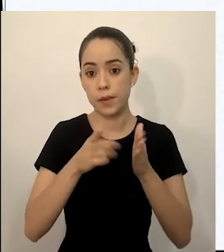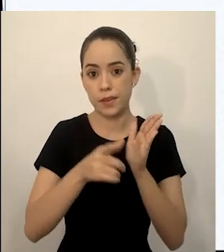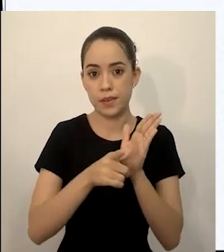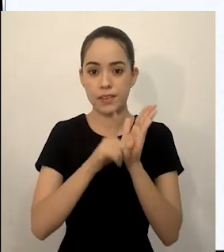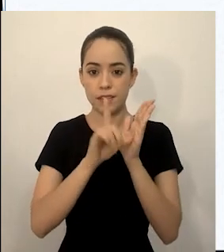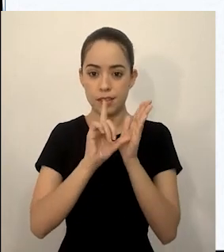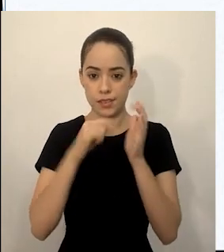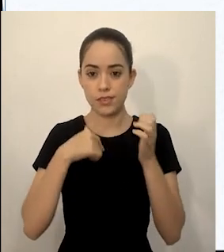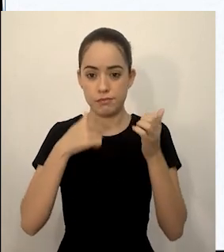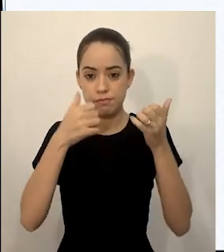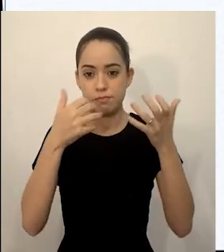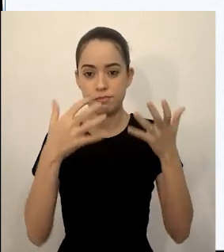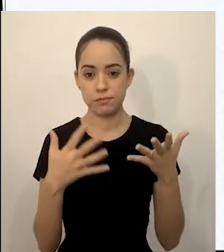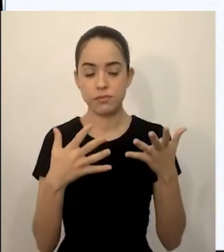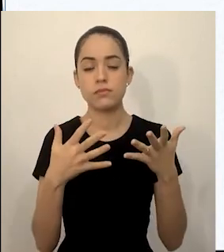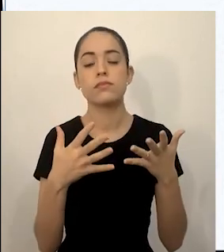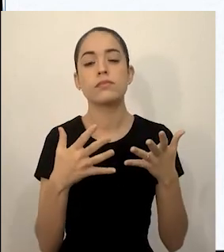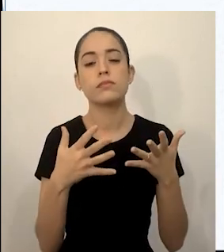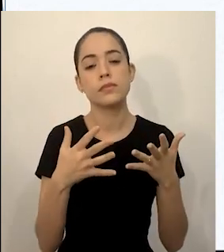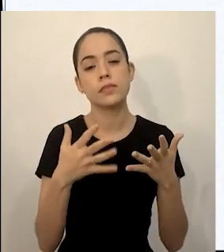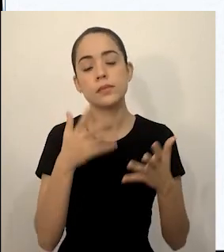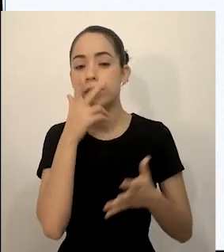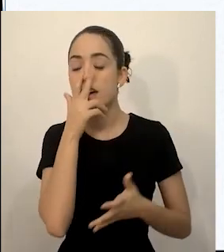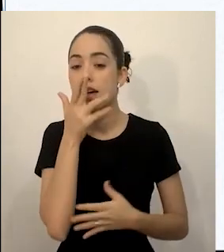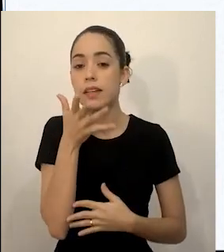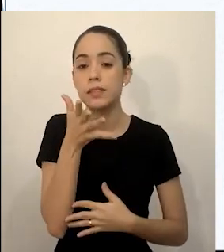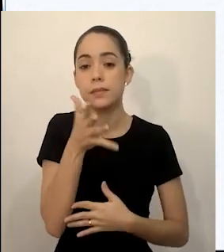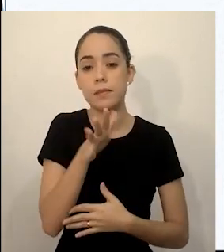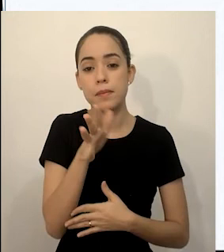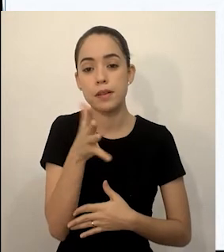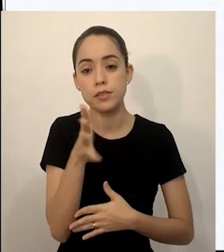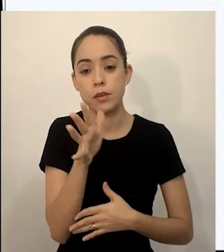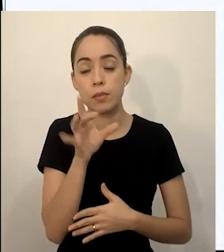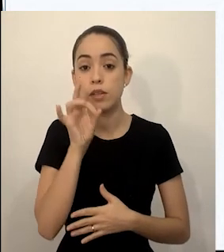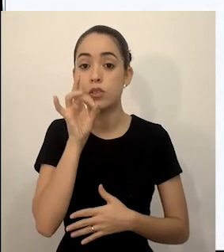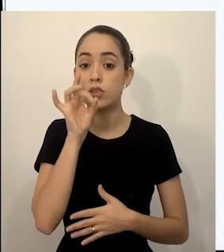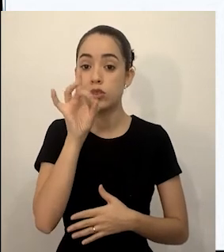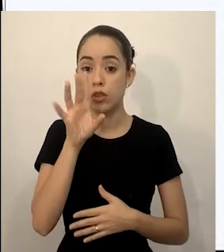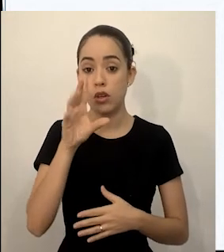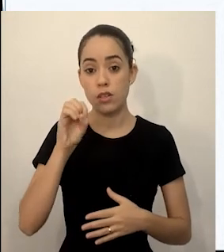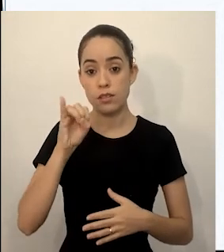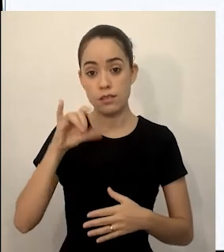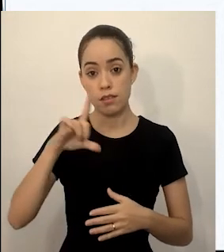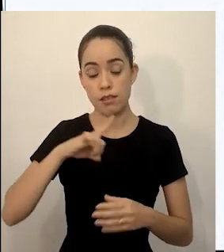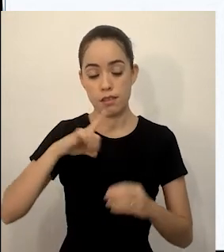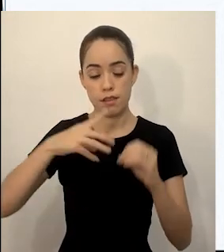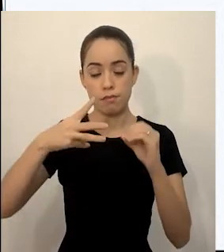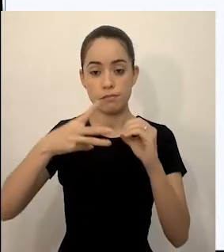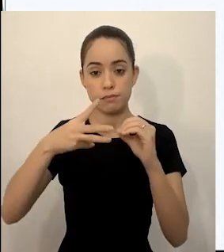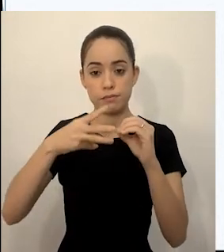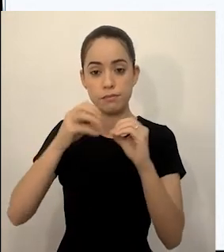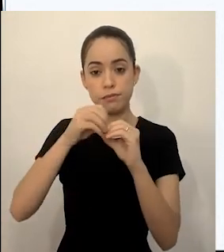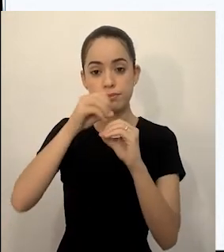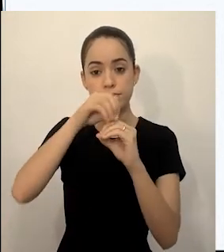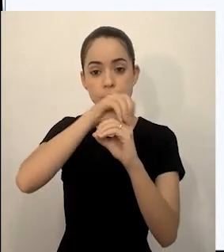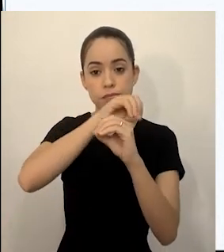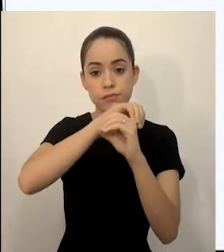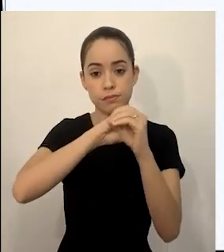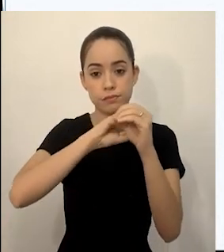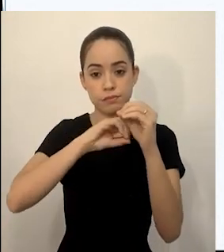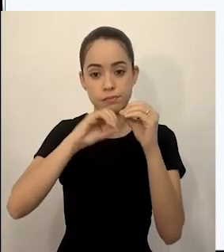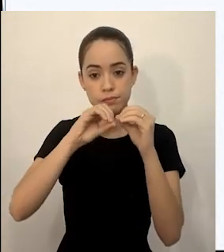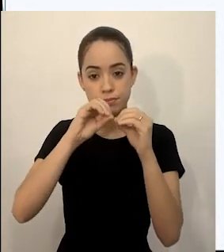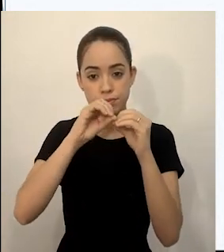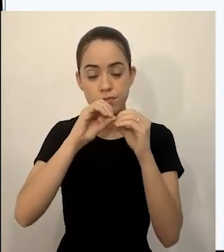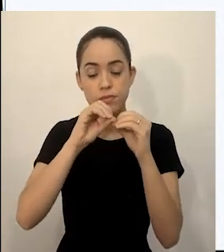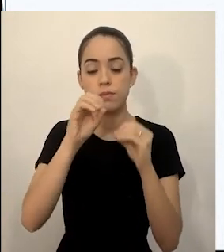Do estágio anterior, estima-se que apenas as ovogônias na